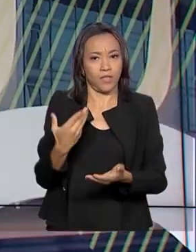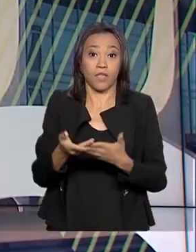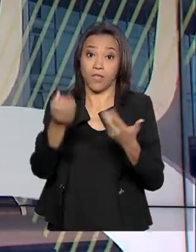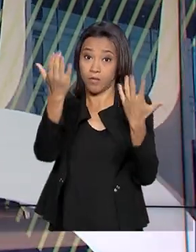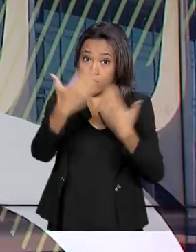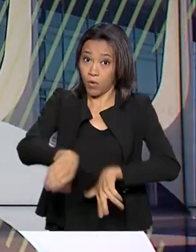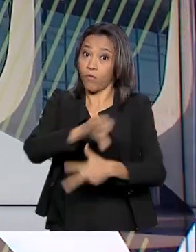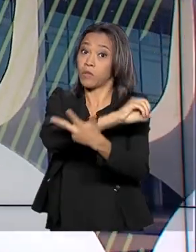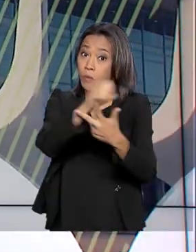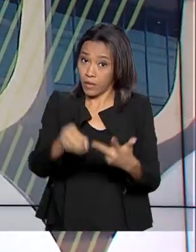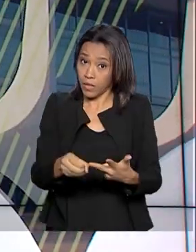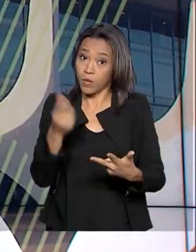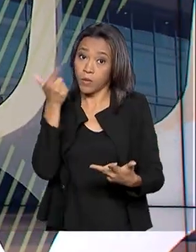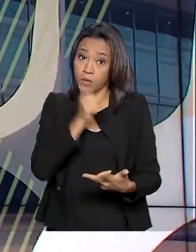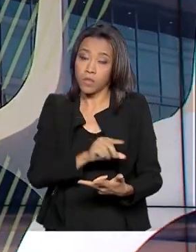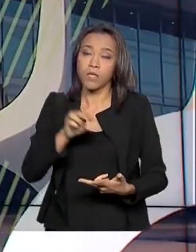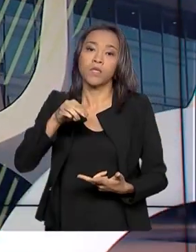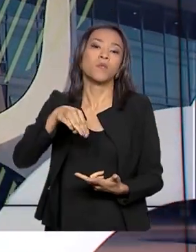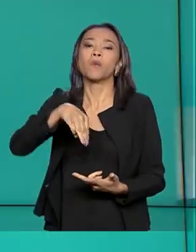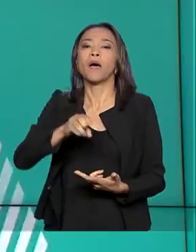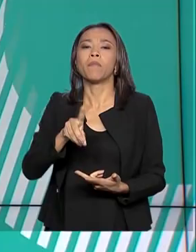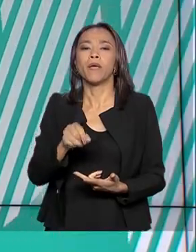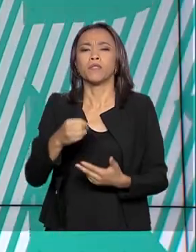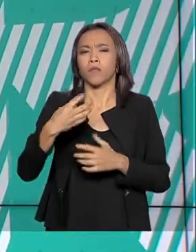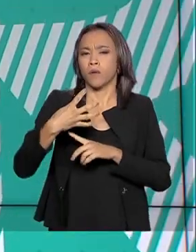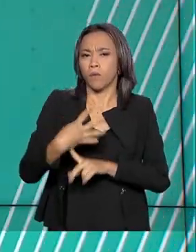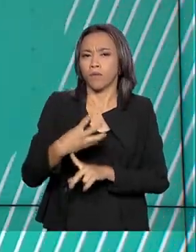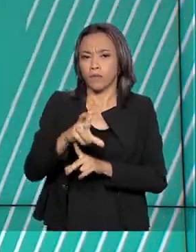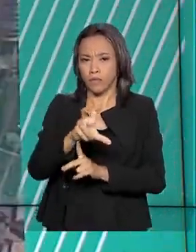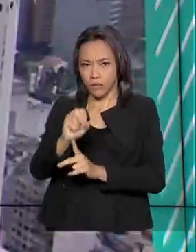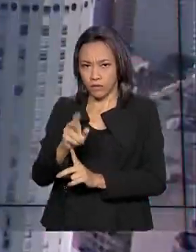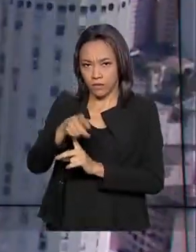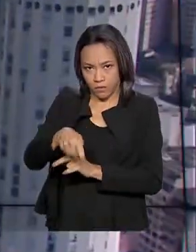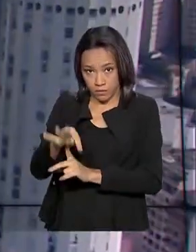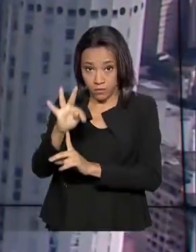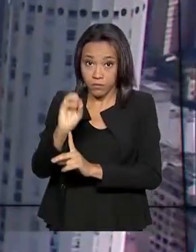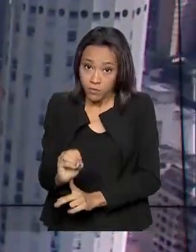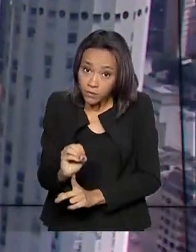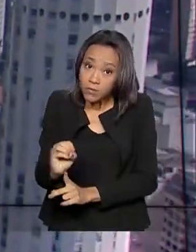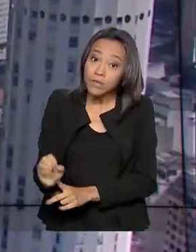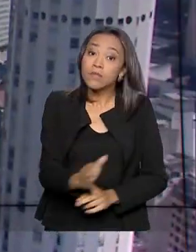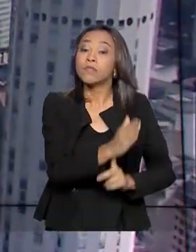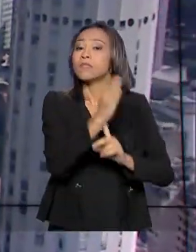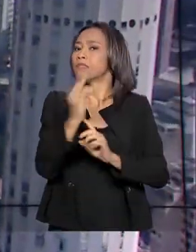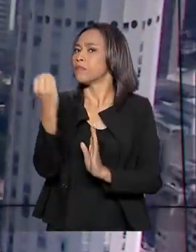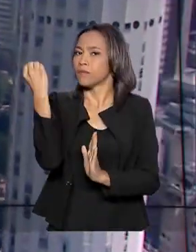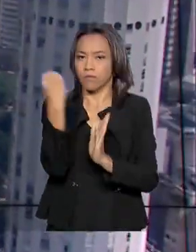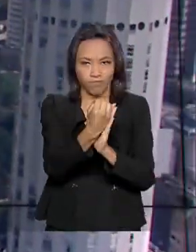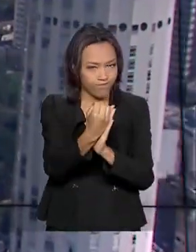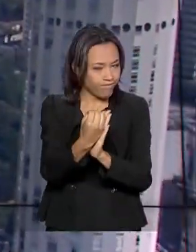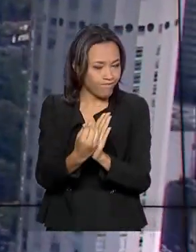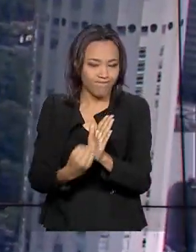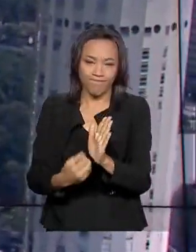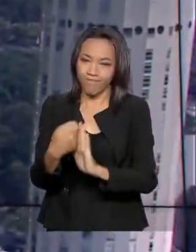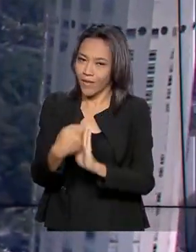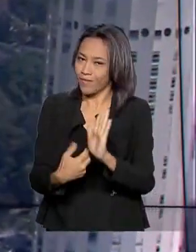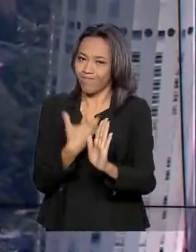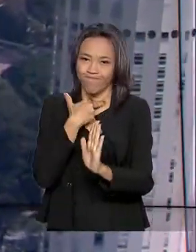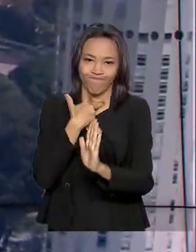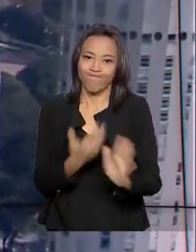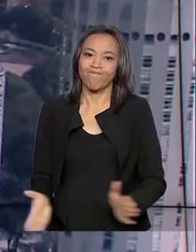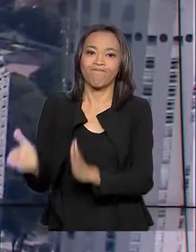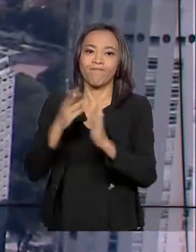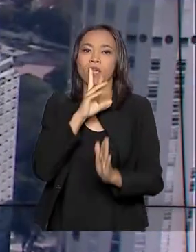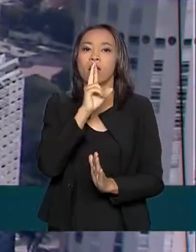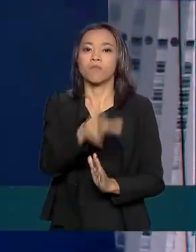alcançado média das notas igual ou superior a 450 pontos, além de não ter tirado zero na redação. O resultado do